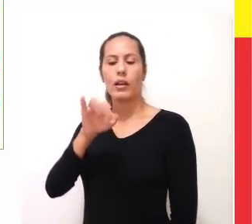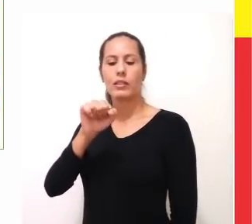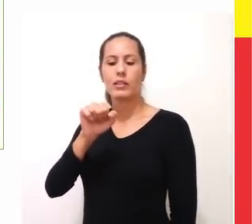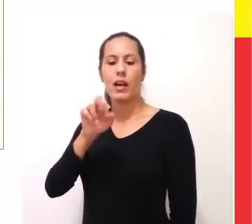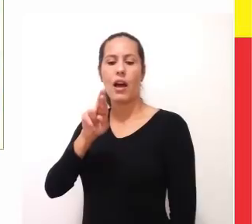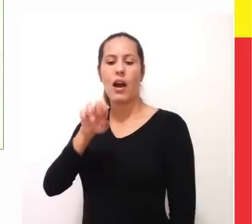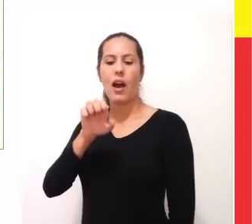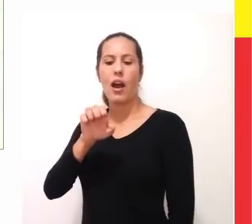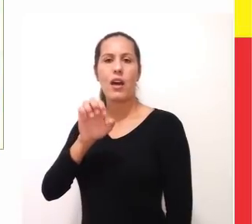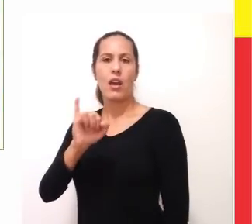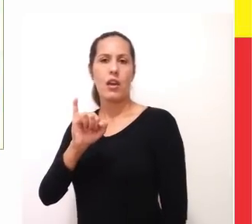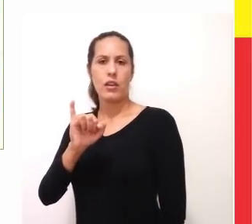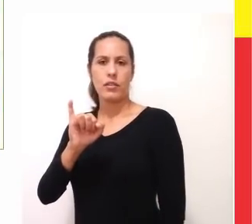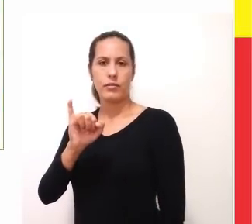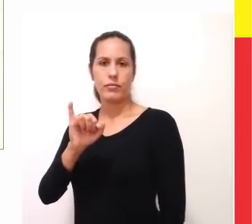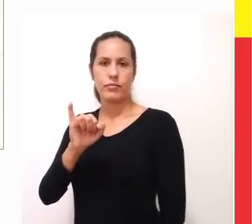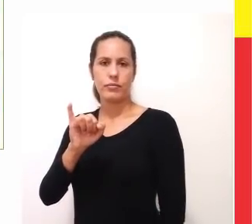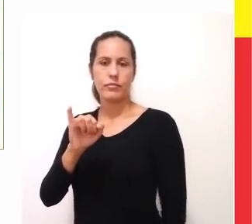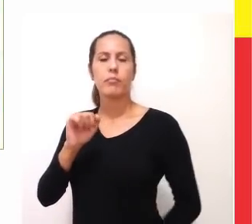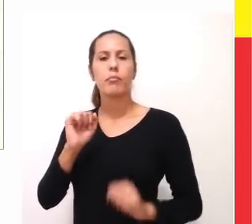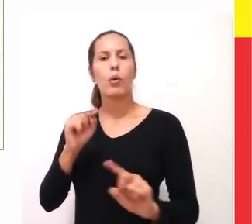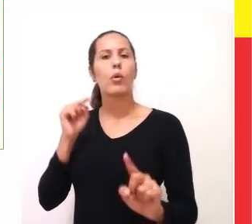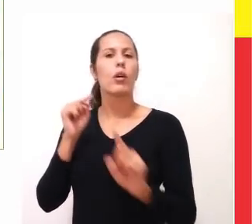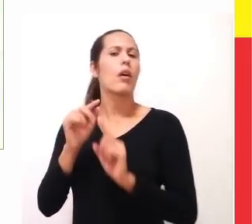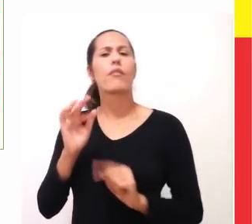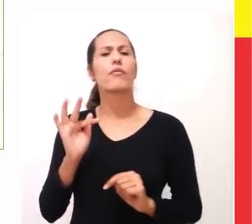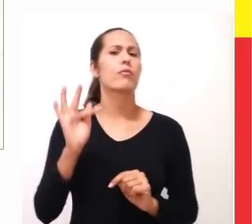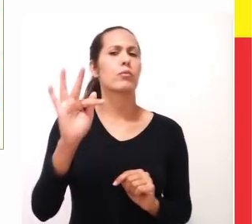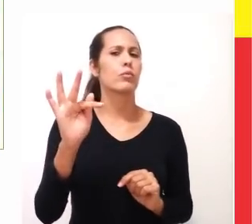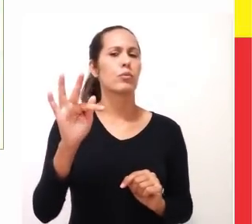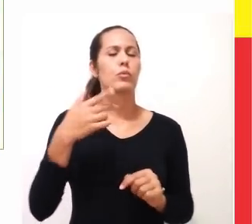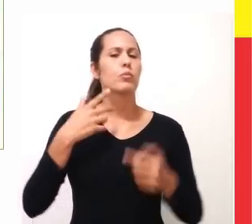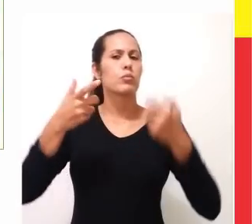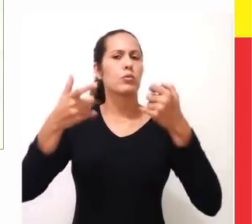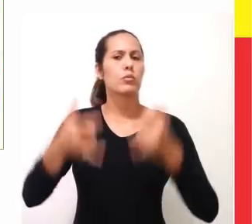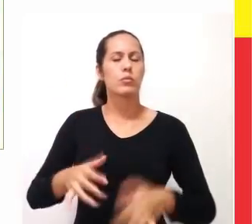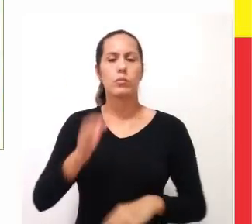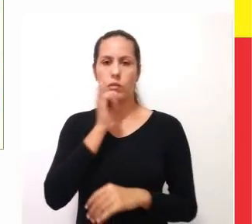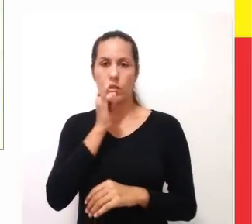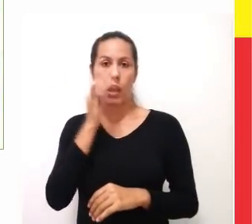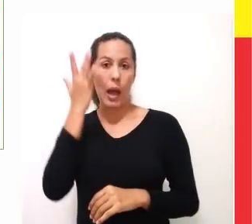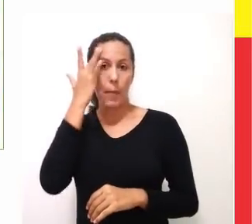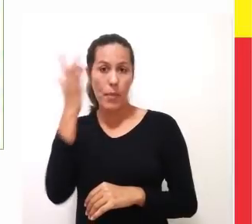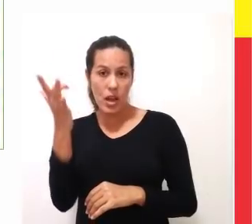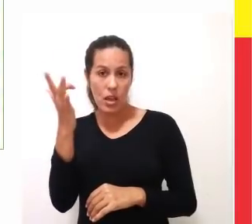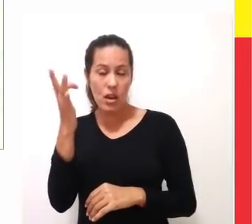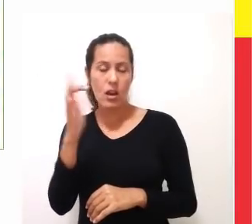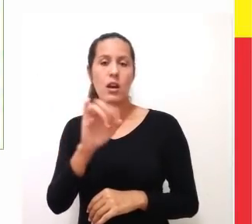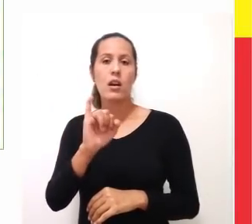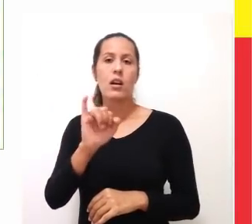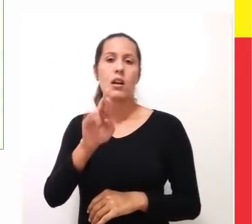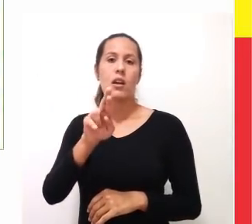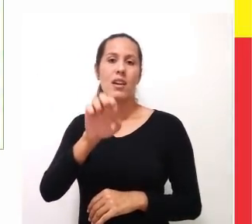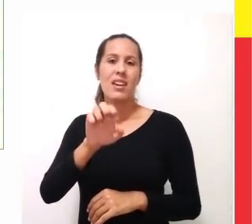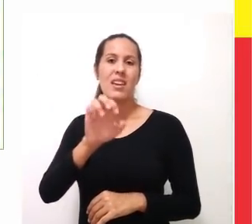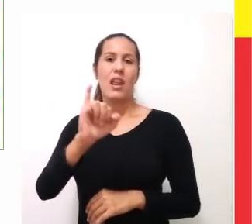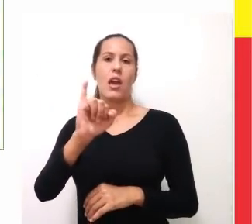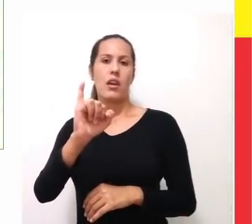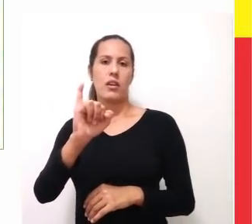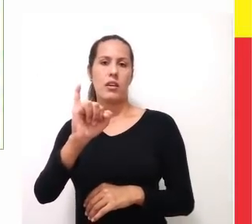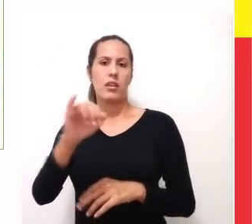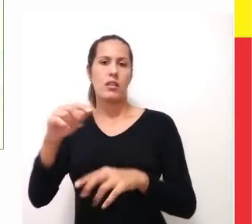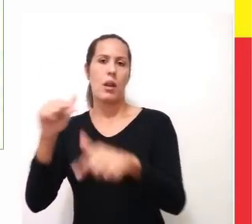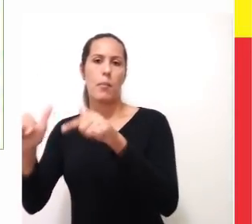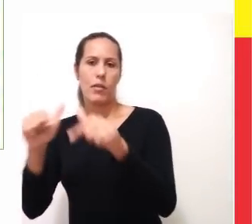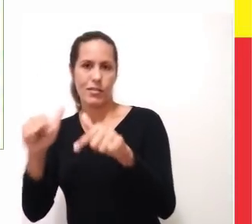pode indicar dentro, futuro em relação ao momento em que se fala, por exemplo, amanhã irei ao trabalho. O